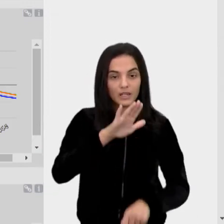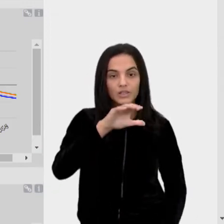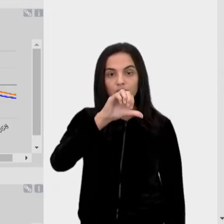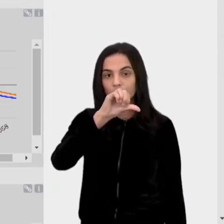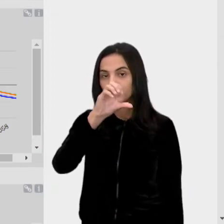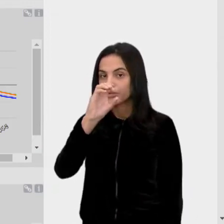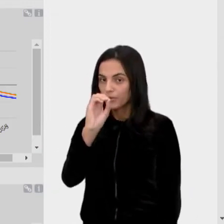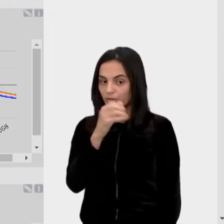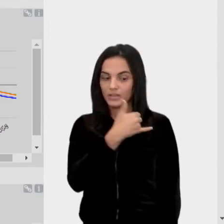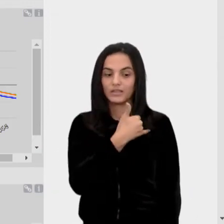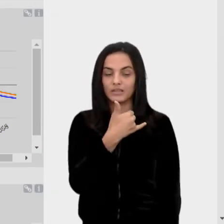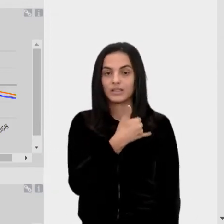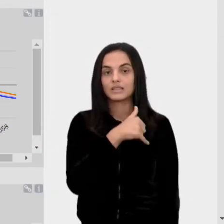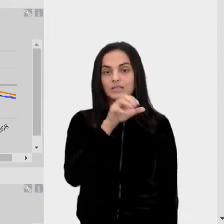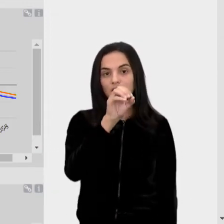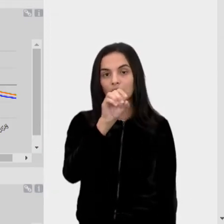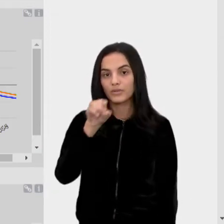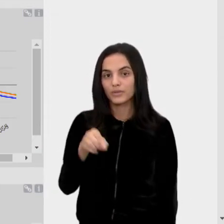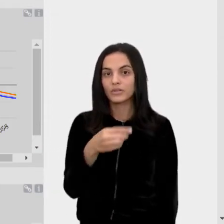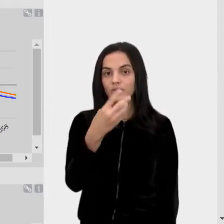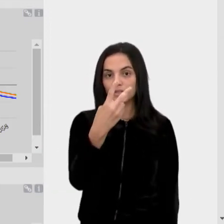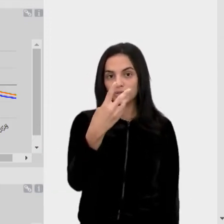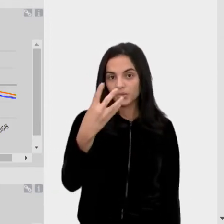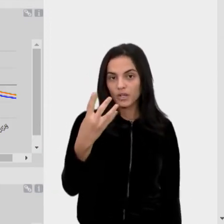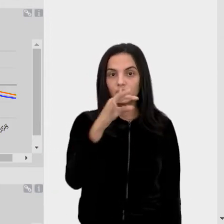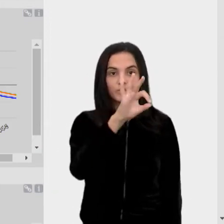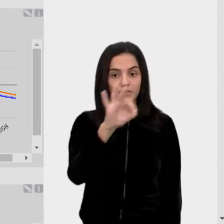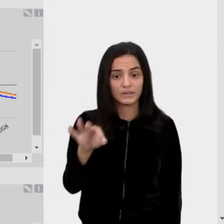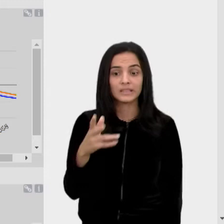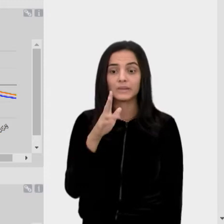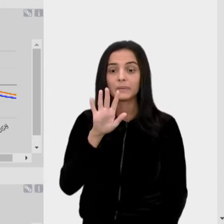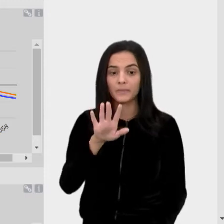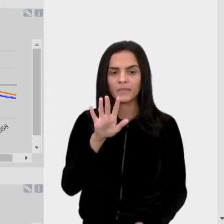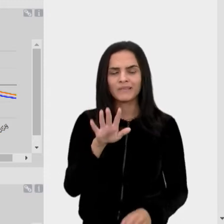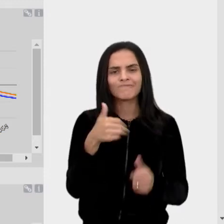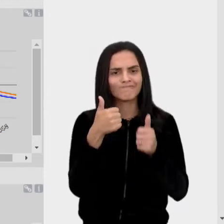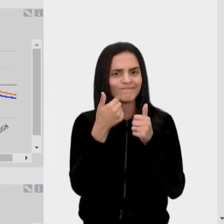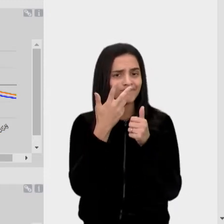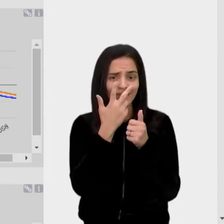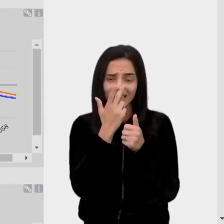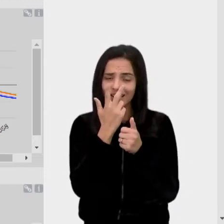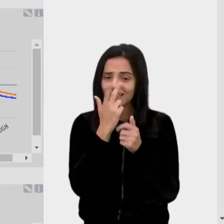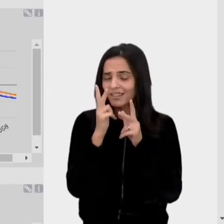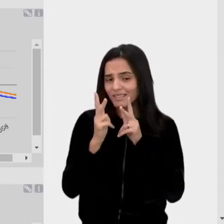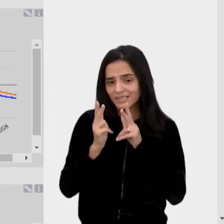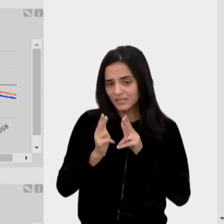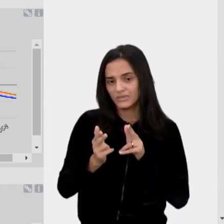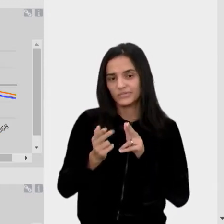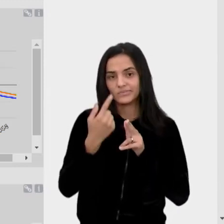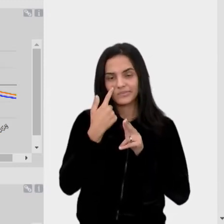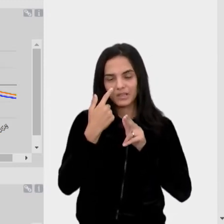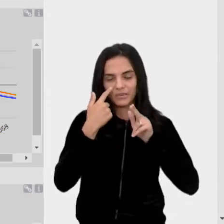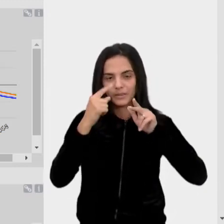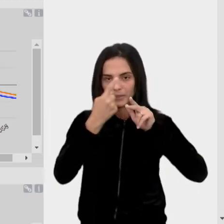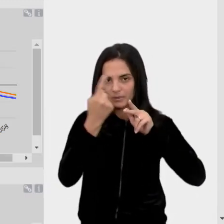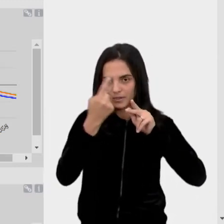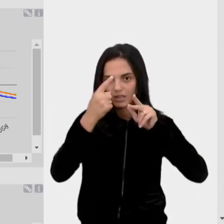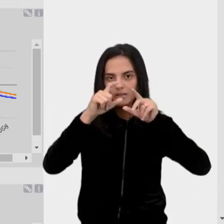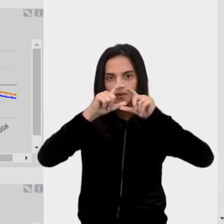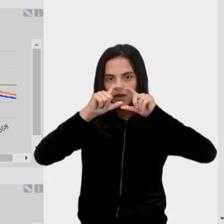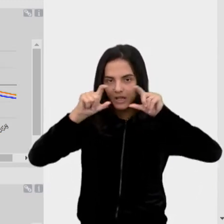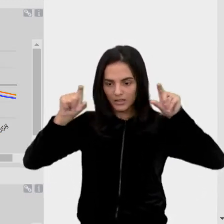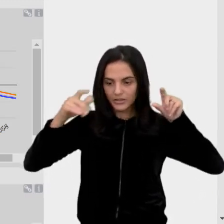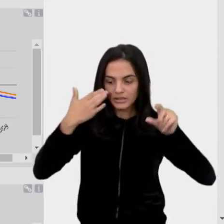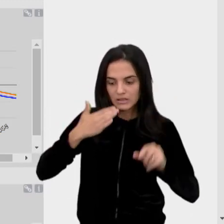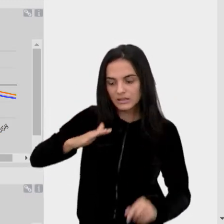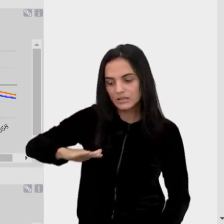em 0,24%. Mas é muito parecido aqui, né? Vamos pegar a primeira faixa aqui, né, das crianças aí